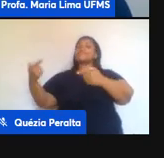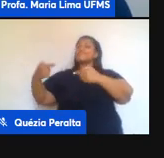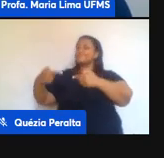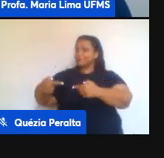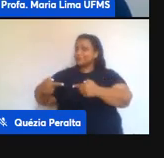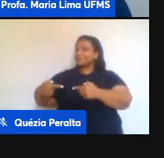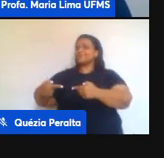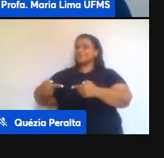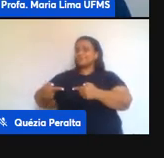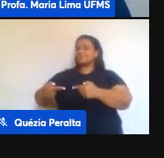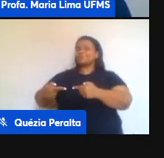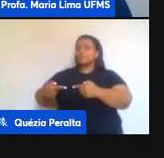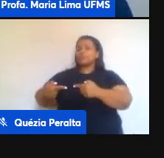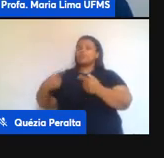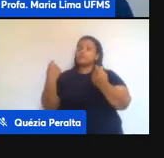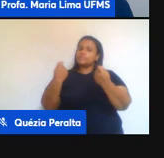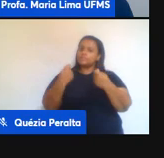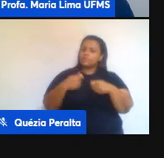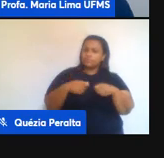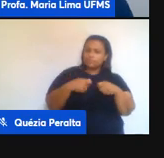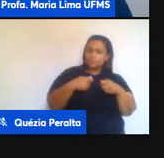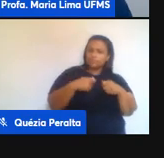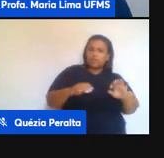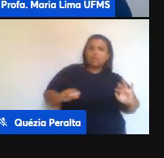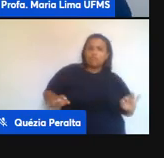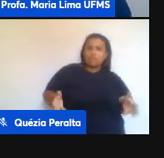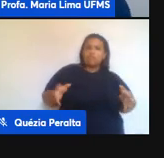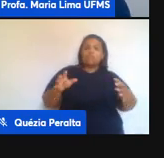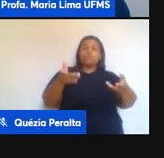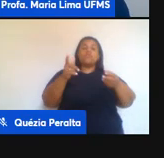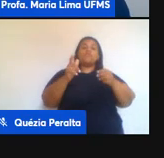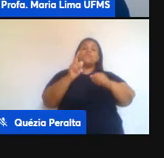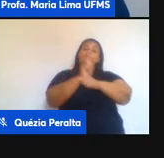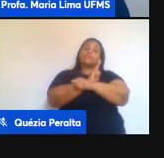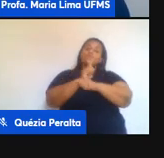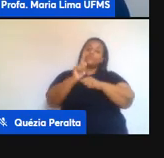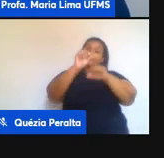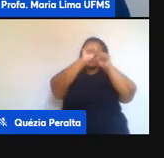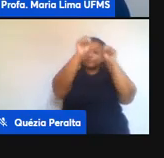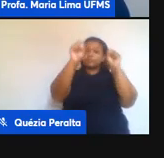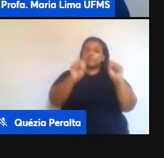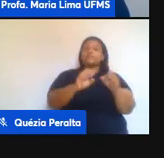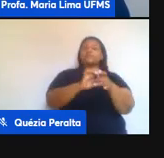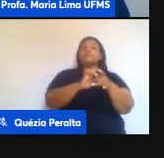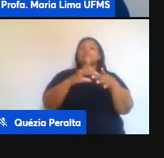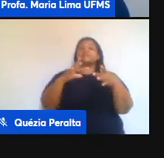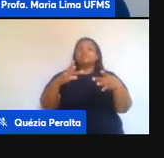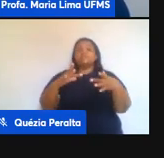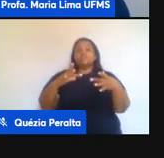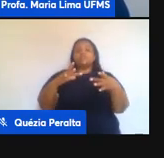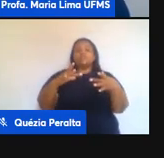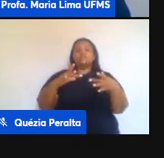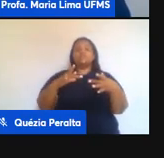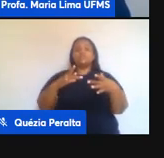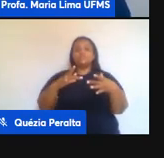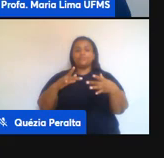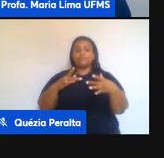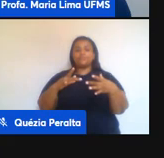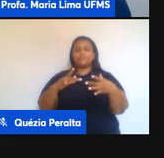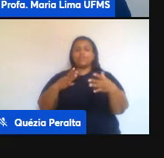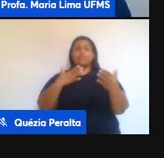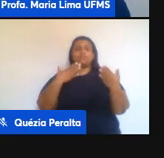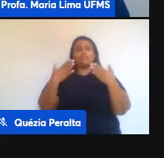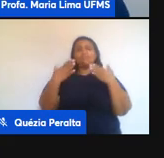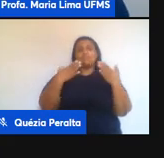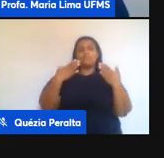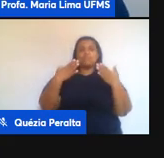que enfrentar para instaurar uma gestão democrática. Eu posso estar chovendo no molhado, porque eu acho que, como